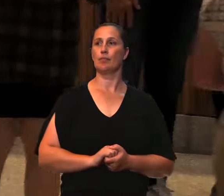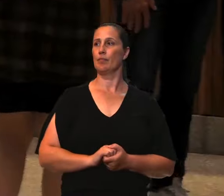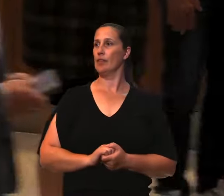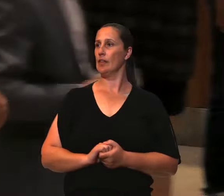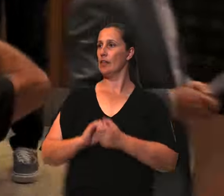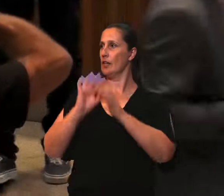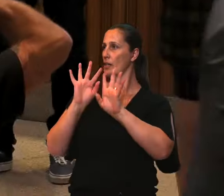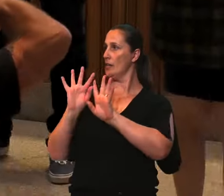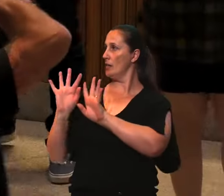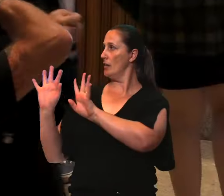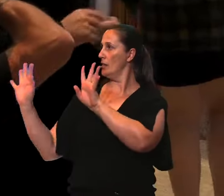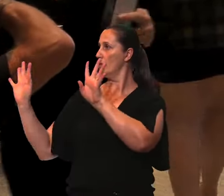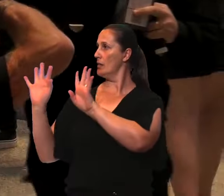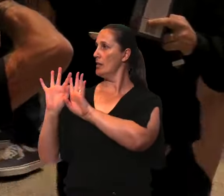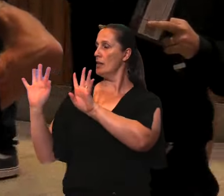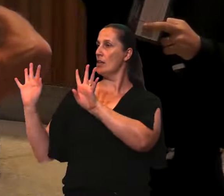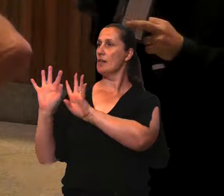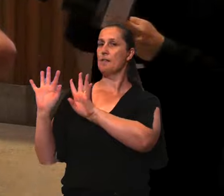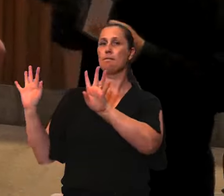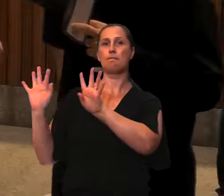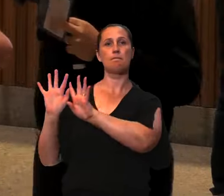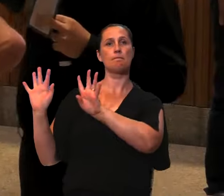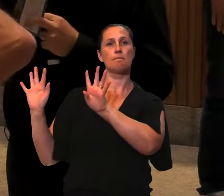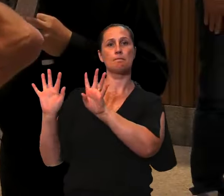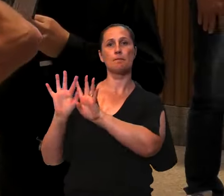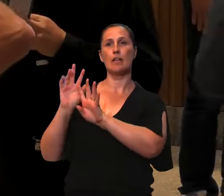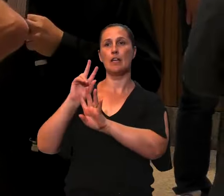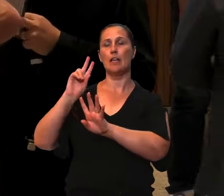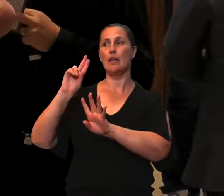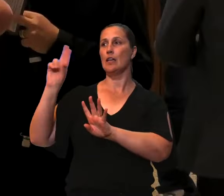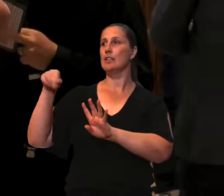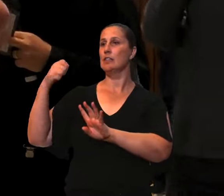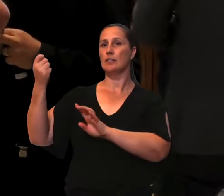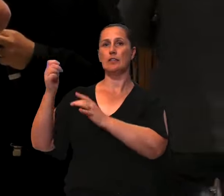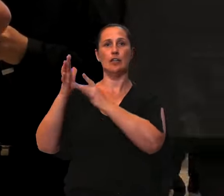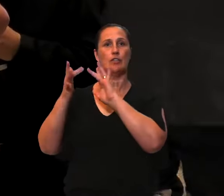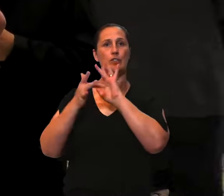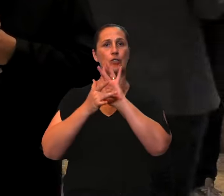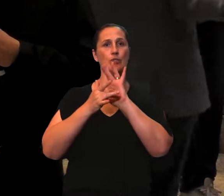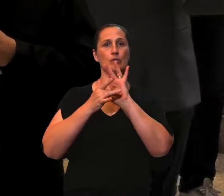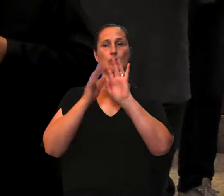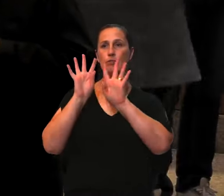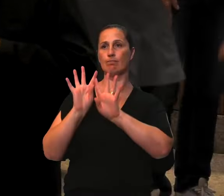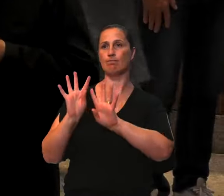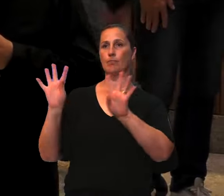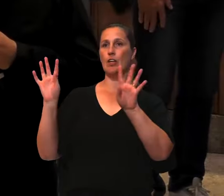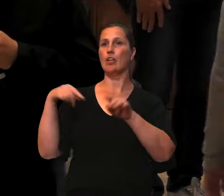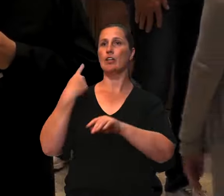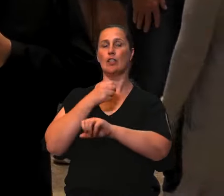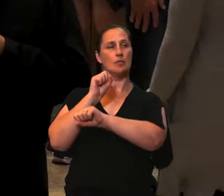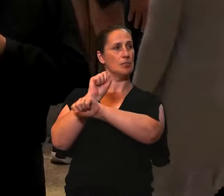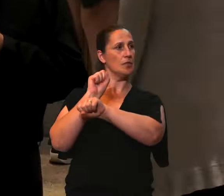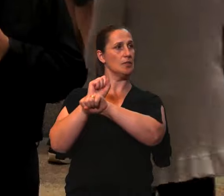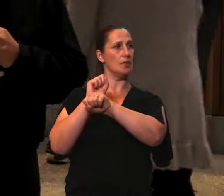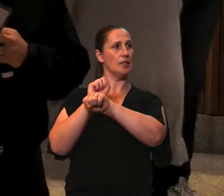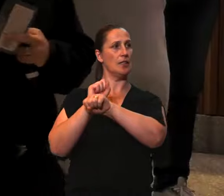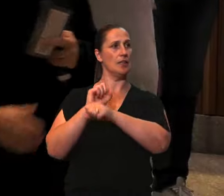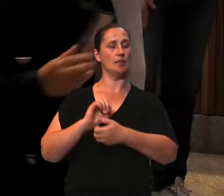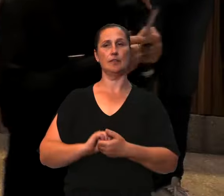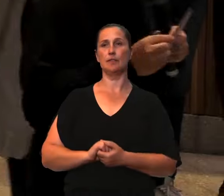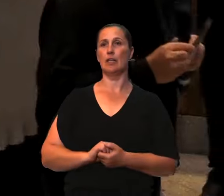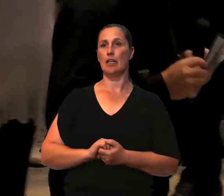aqui olha pra frente encosta aqui vem vem tem mais lá em cima venha em nome de Jesus todos venham venham nós vamos esperar tem um culto daqui a